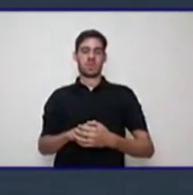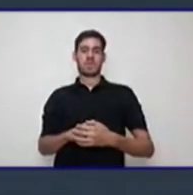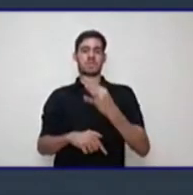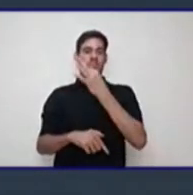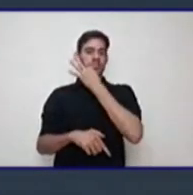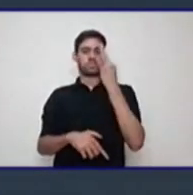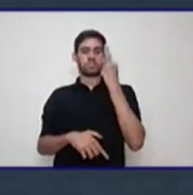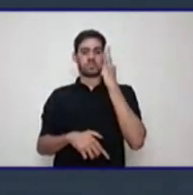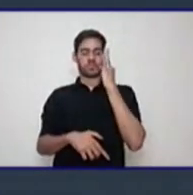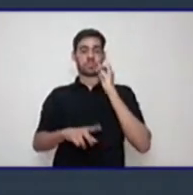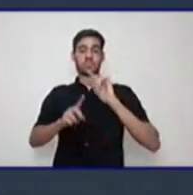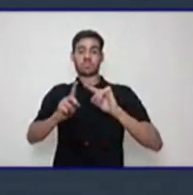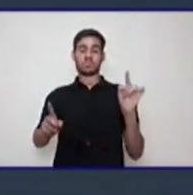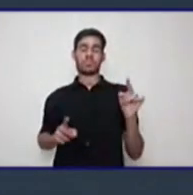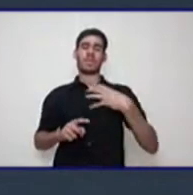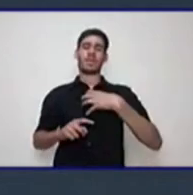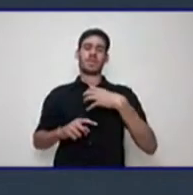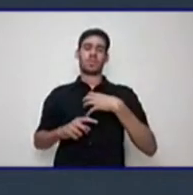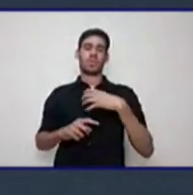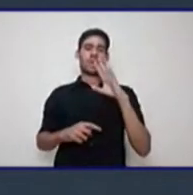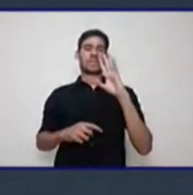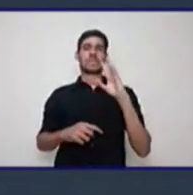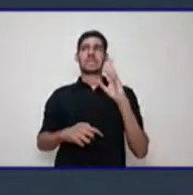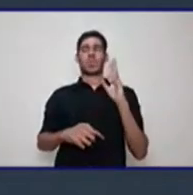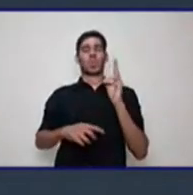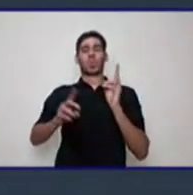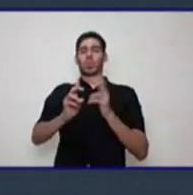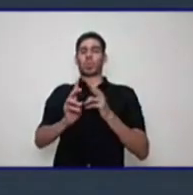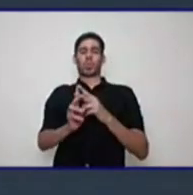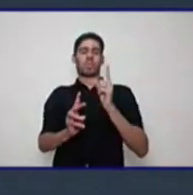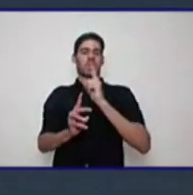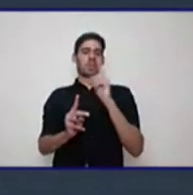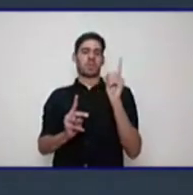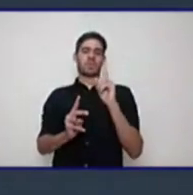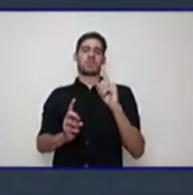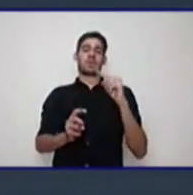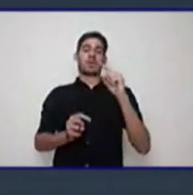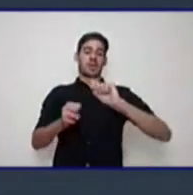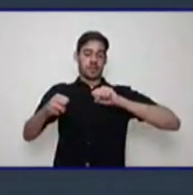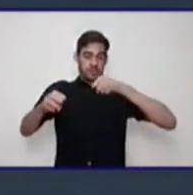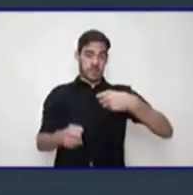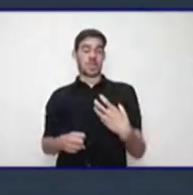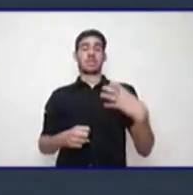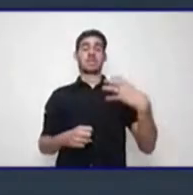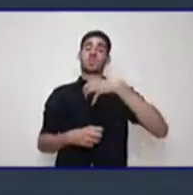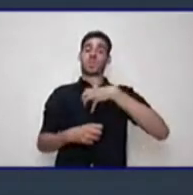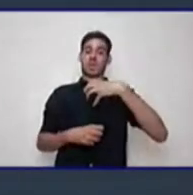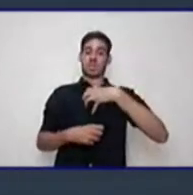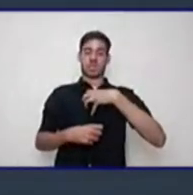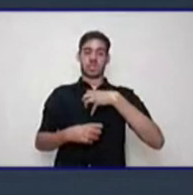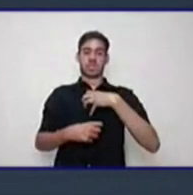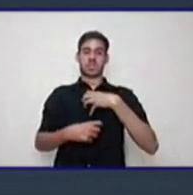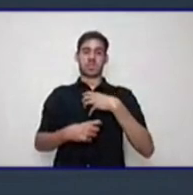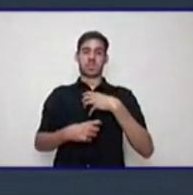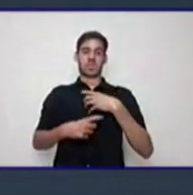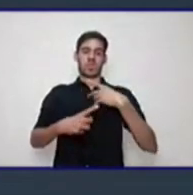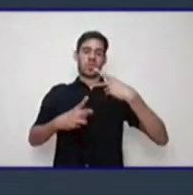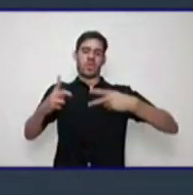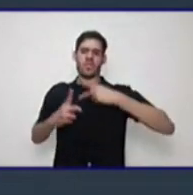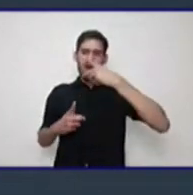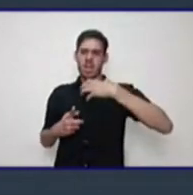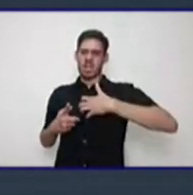Tarcísio, numa situação de borderline. Nós estamos aqui a enfrentar uma situação de discurso de